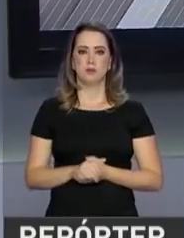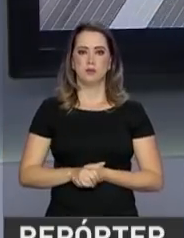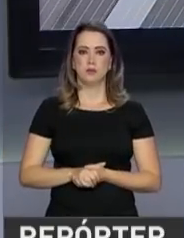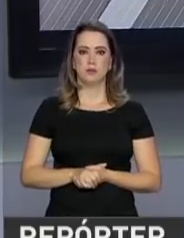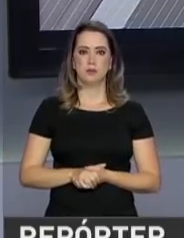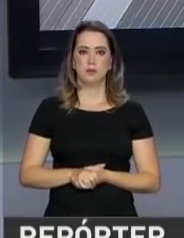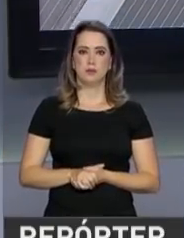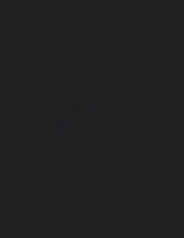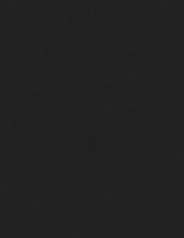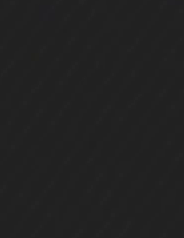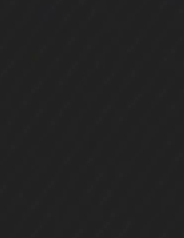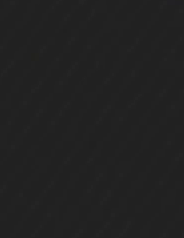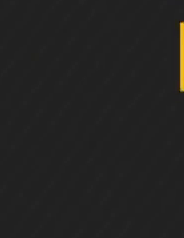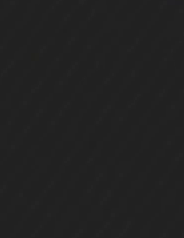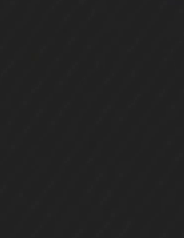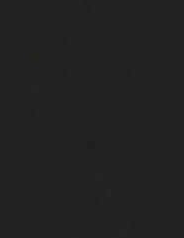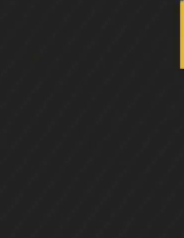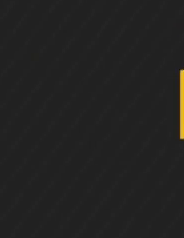federal